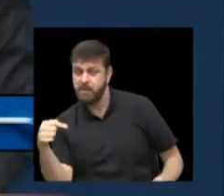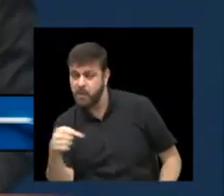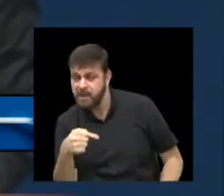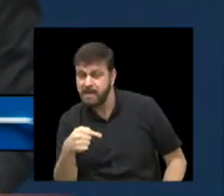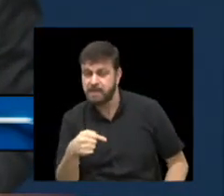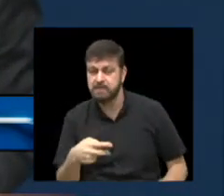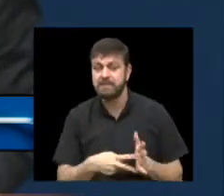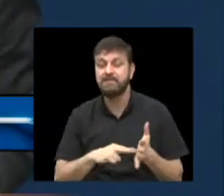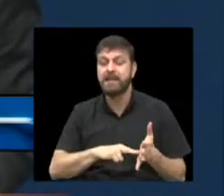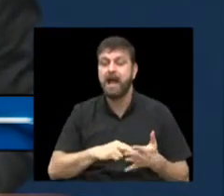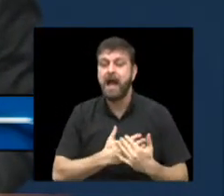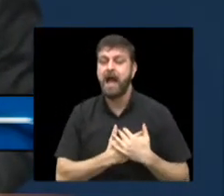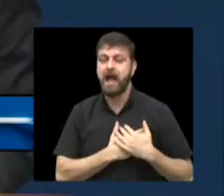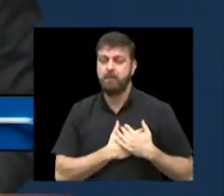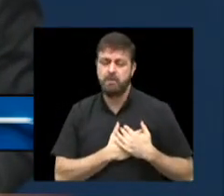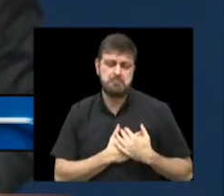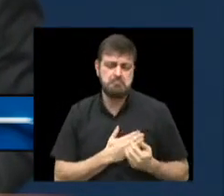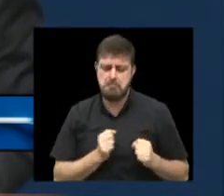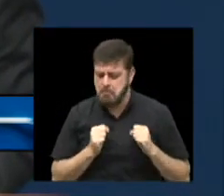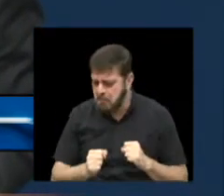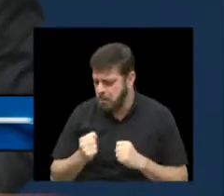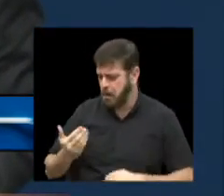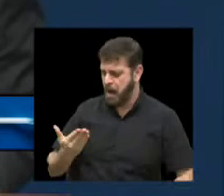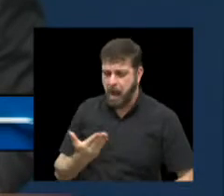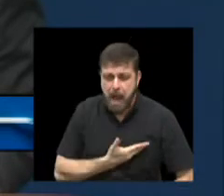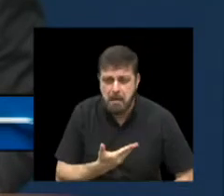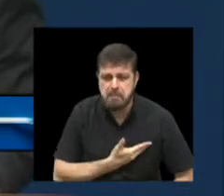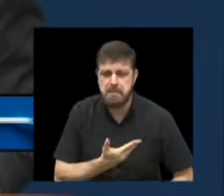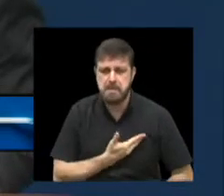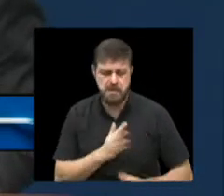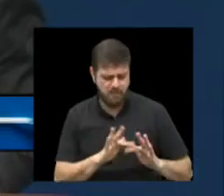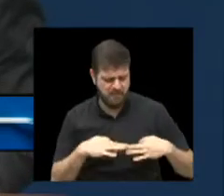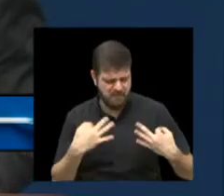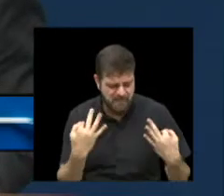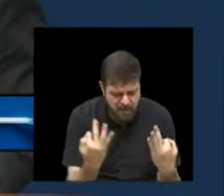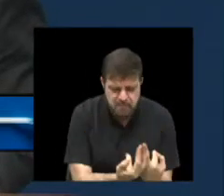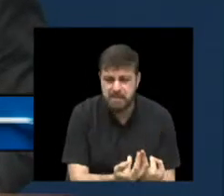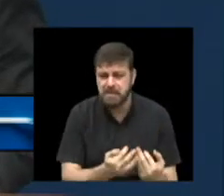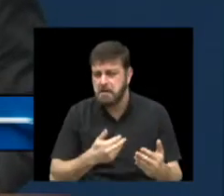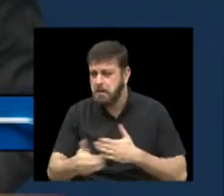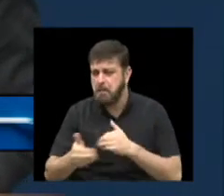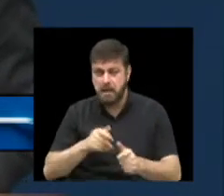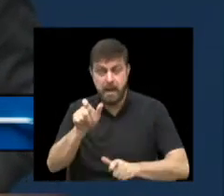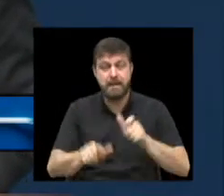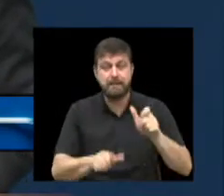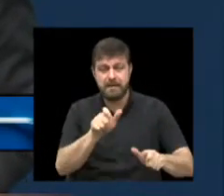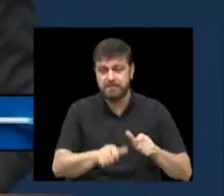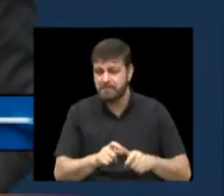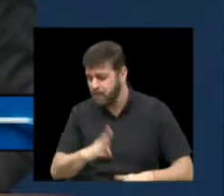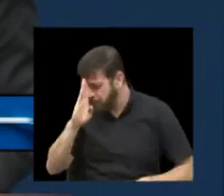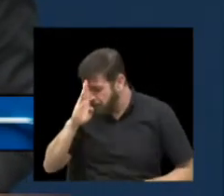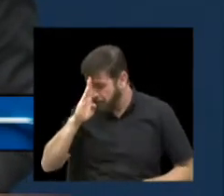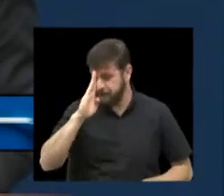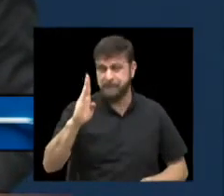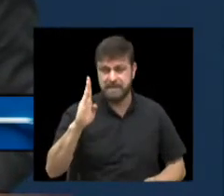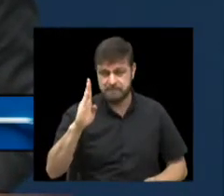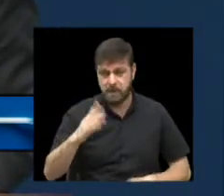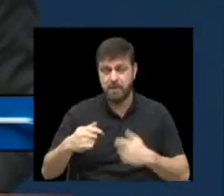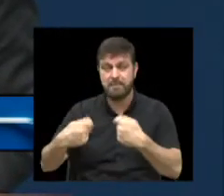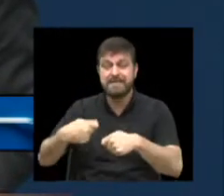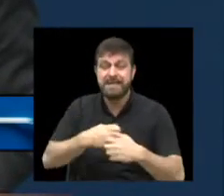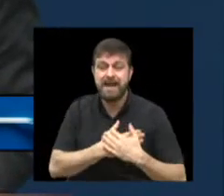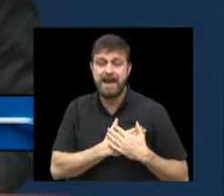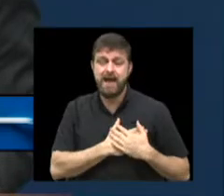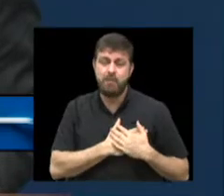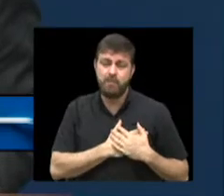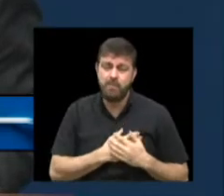amor. Pode ser um amigo, pode ser um parente, pode ser quem for. O que vale é o amor, é a pessoa realmente